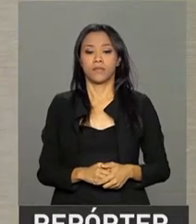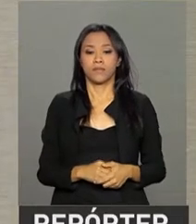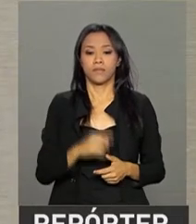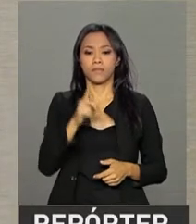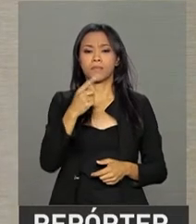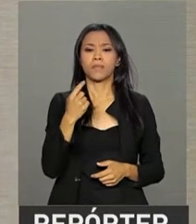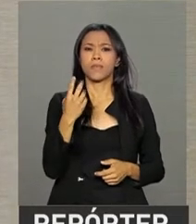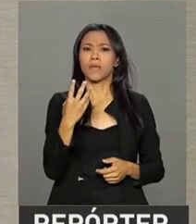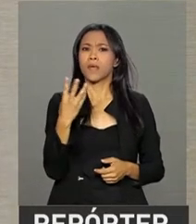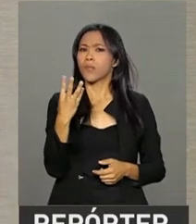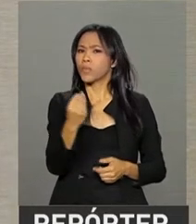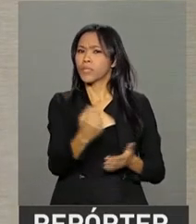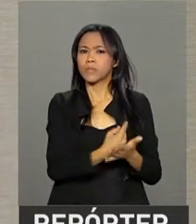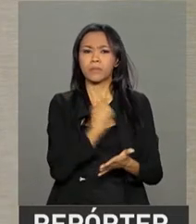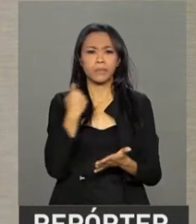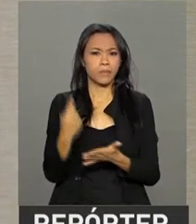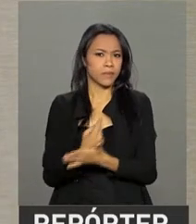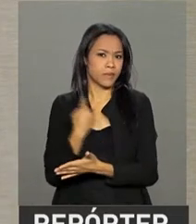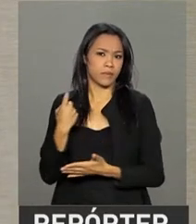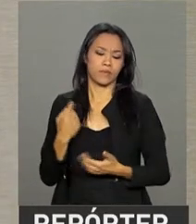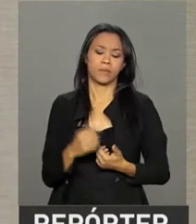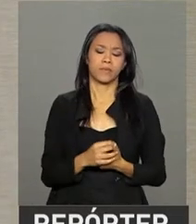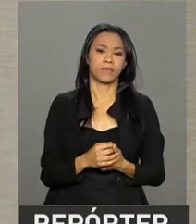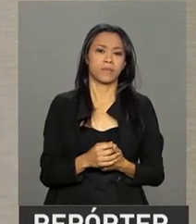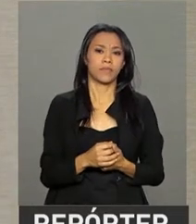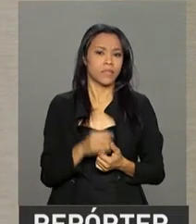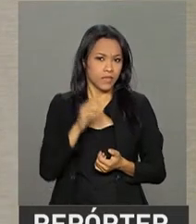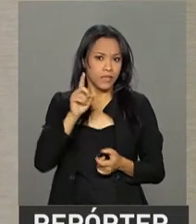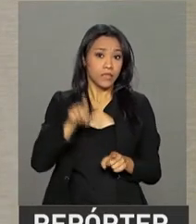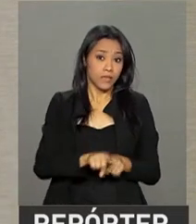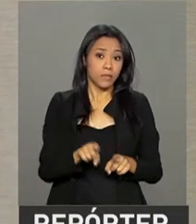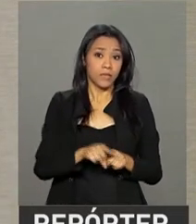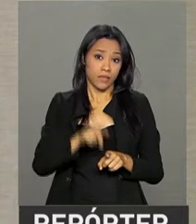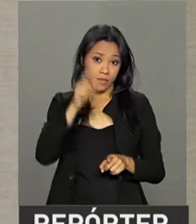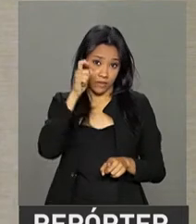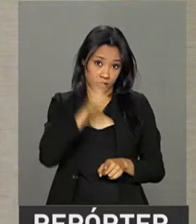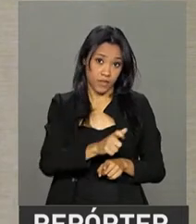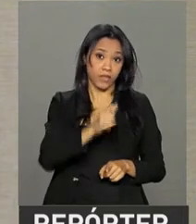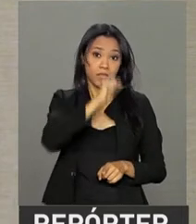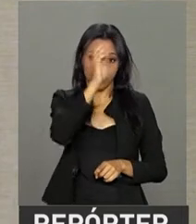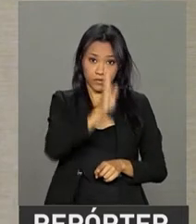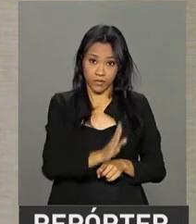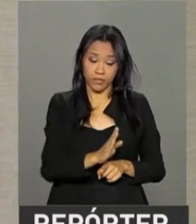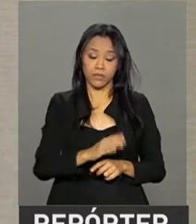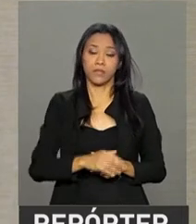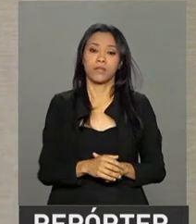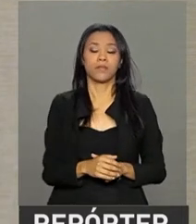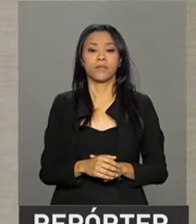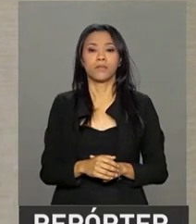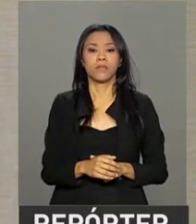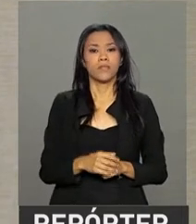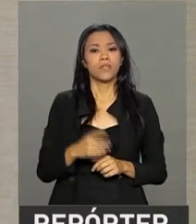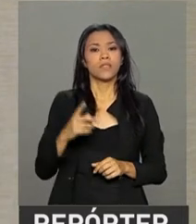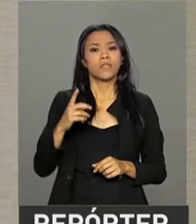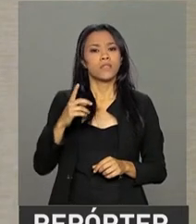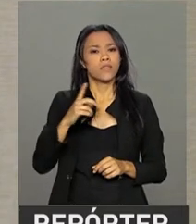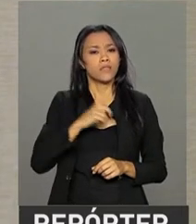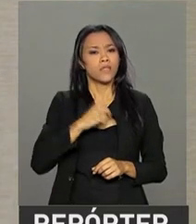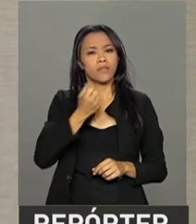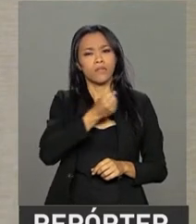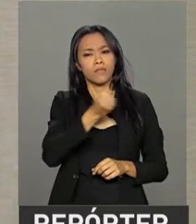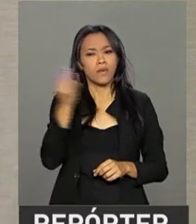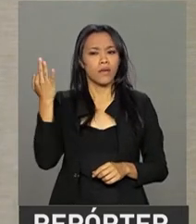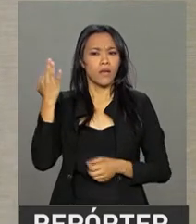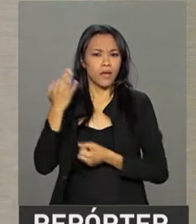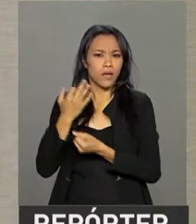Muitas perguntas e muito interesse no Brasil. Um número grande de participantes, né,